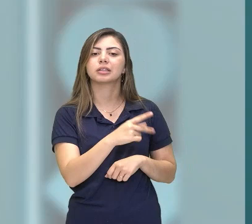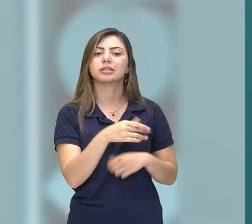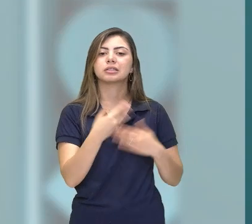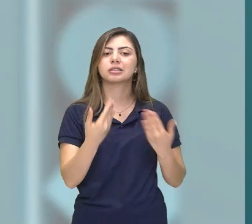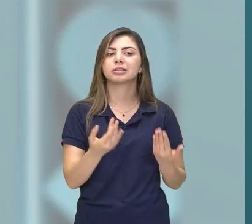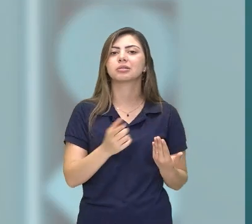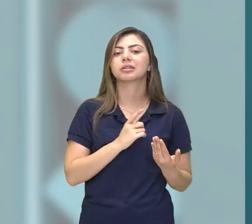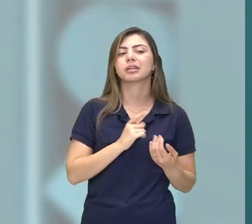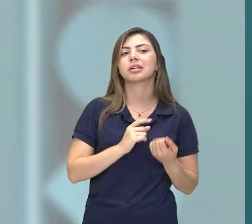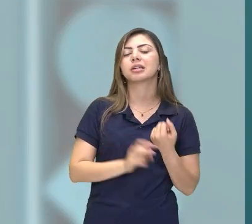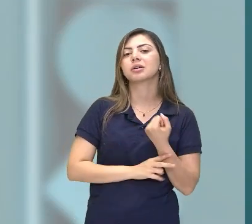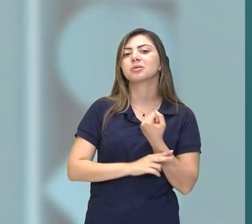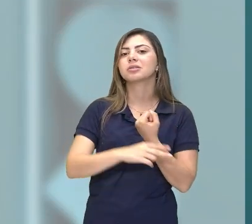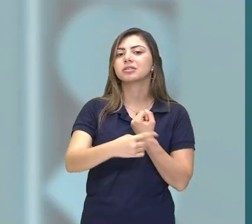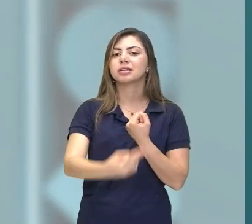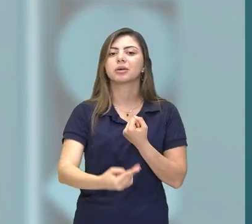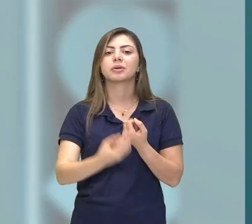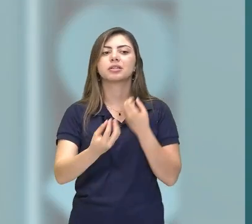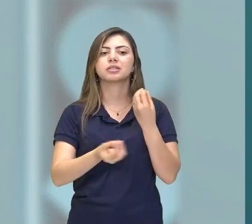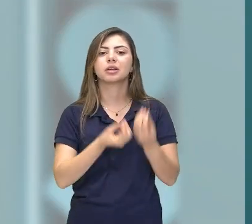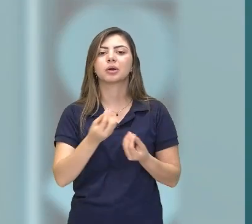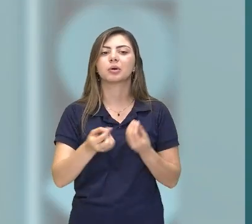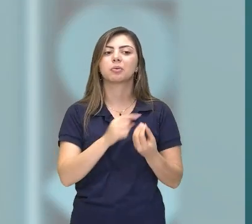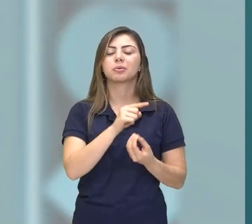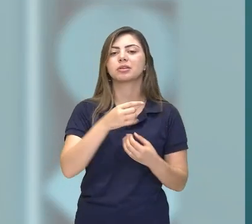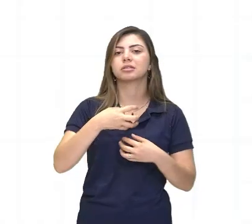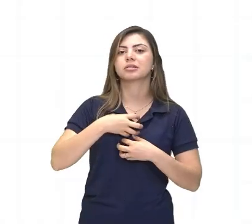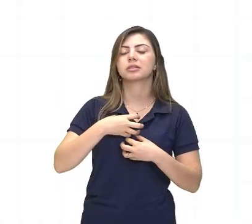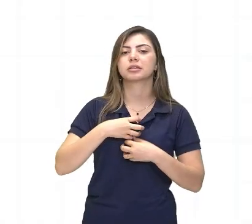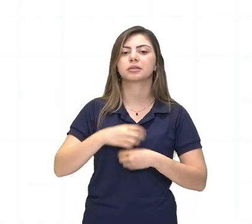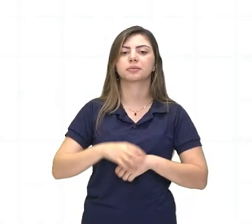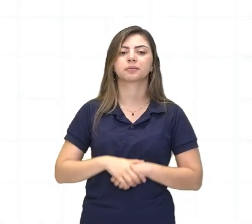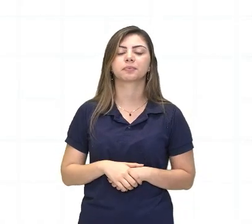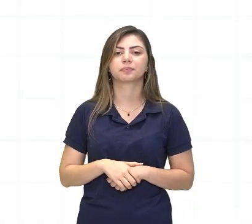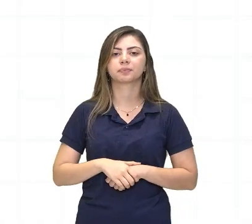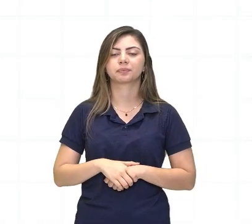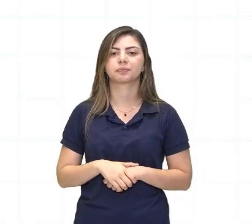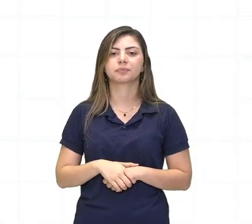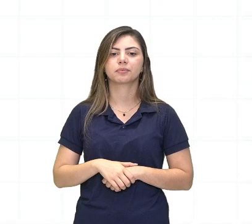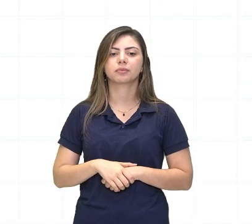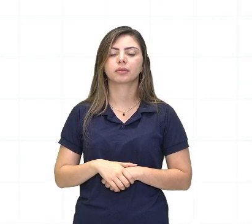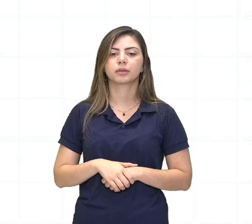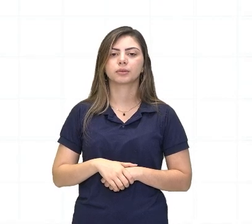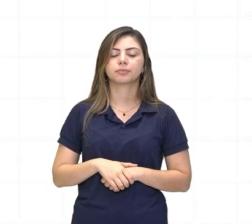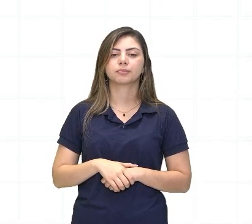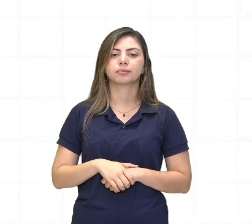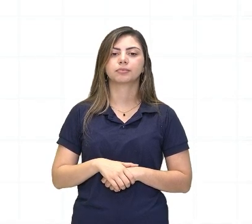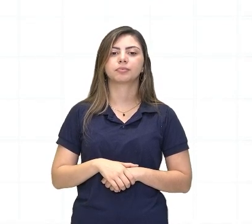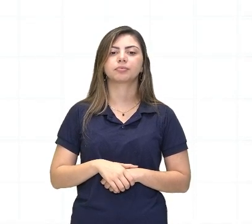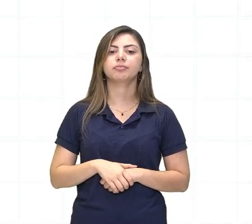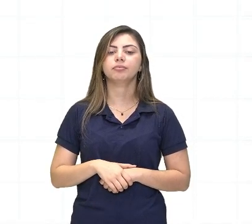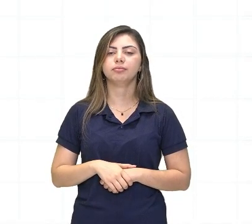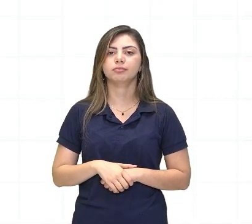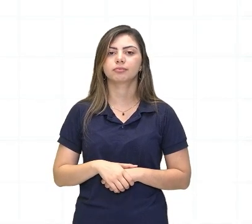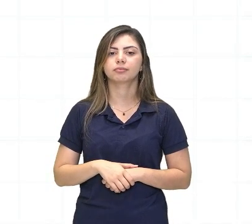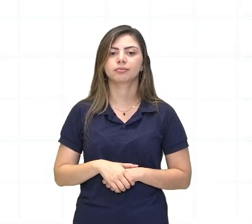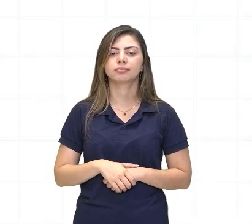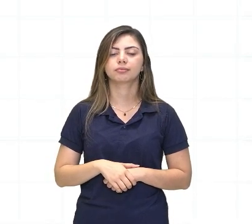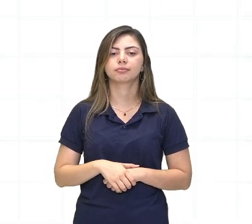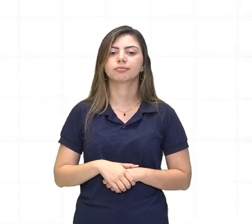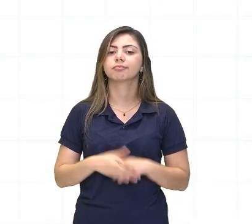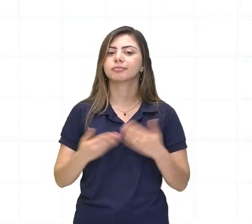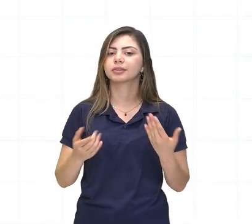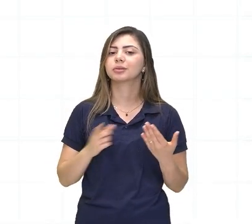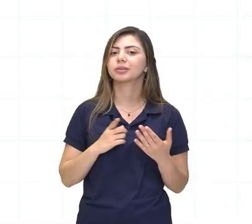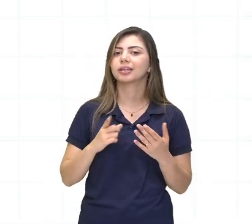diretamente em como o indivíduo se sente. Continuando aqui o nosso texto, Então eu tenho aqui